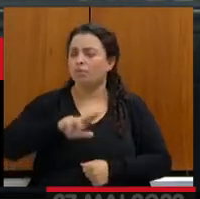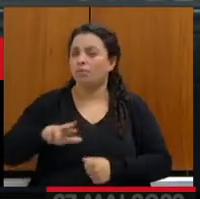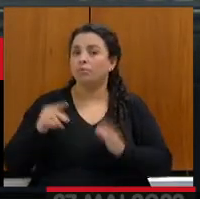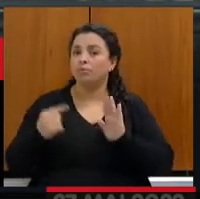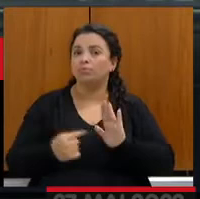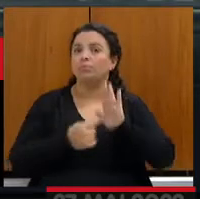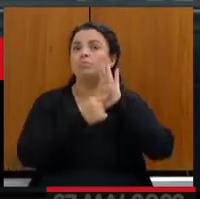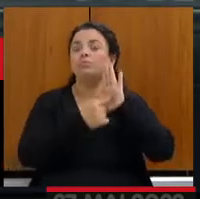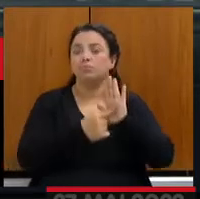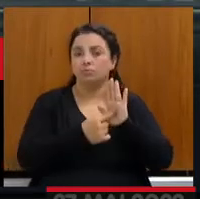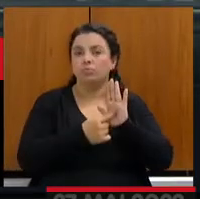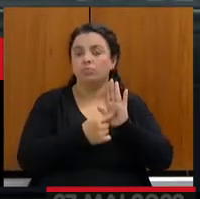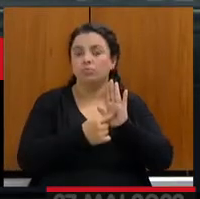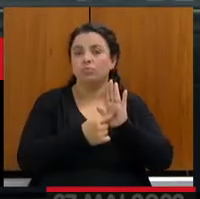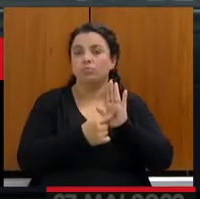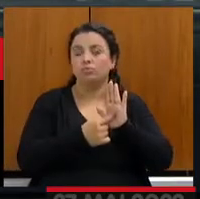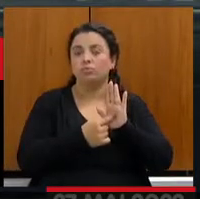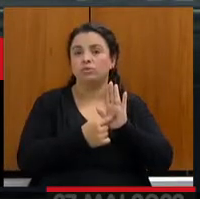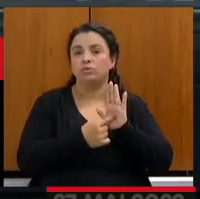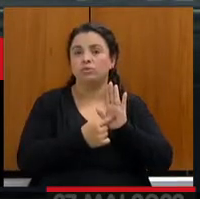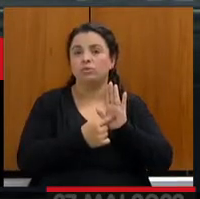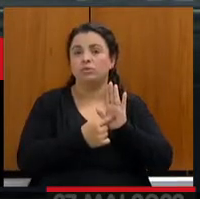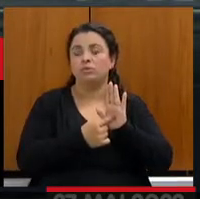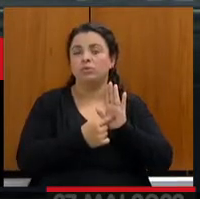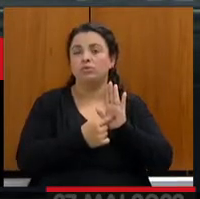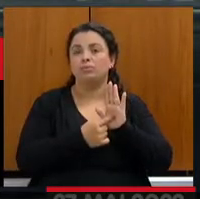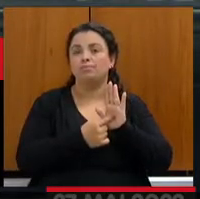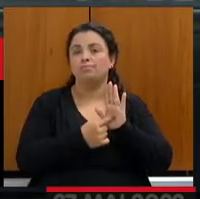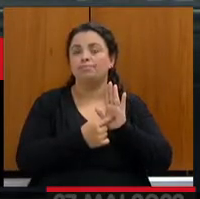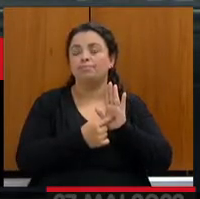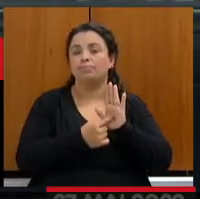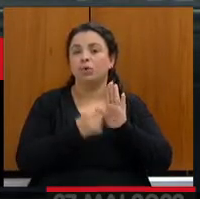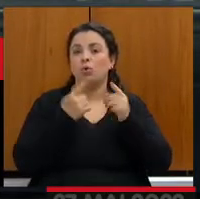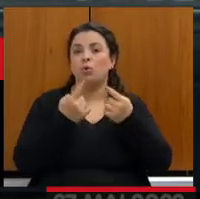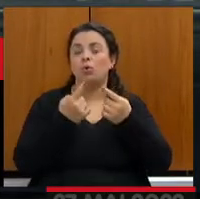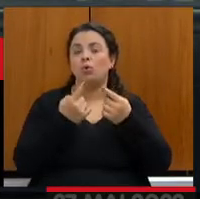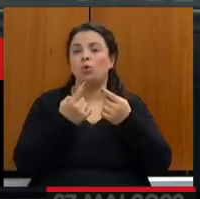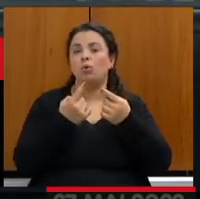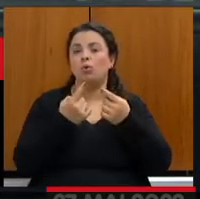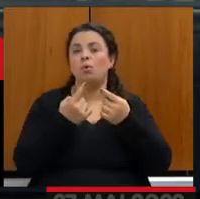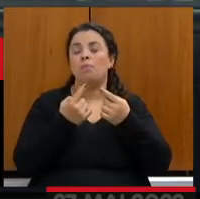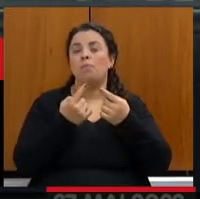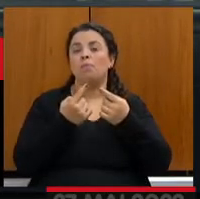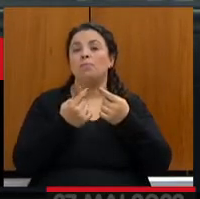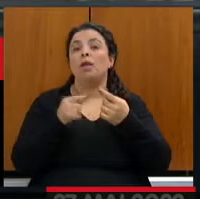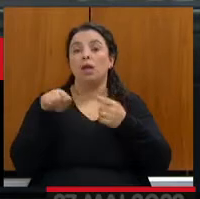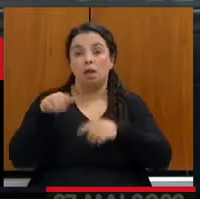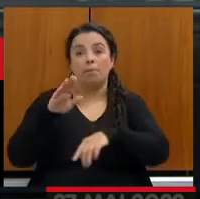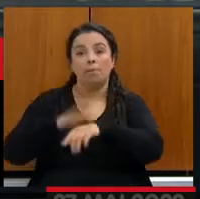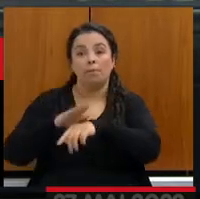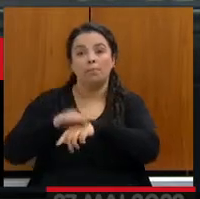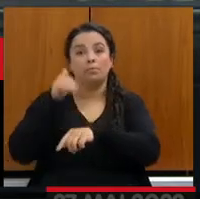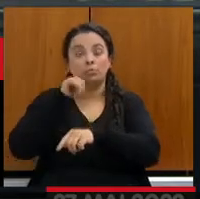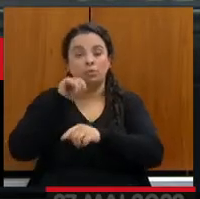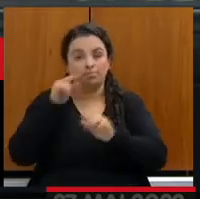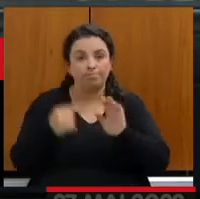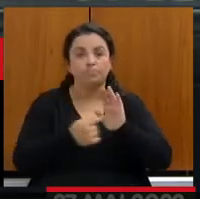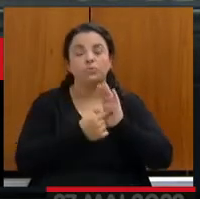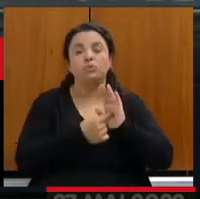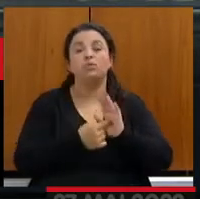competentes e sobretudo para garantir que as vozes delas sejam ouvidas nos espaços de